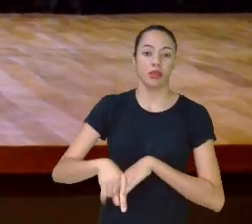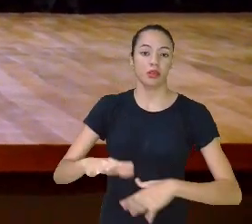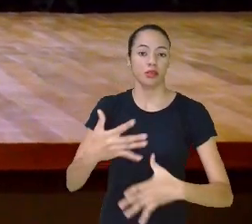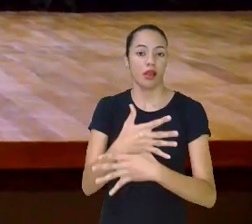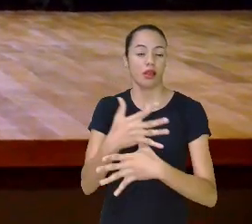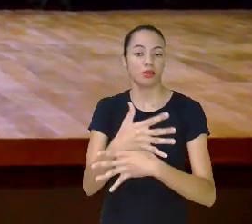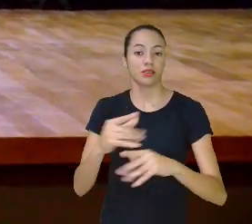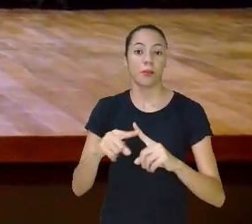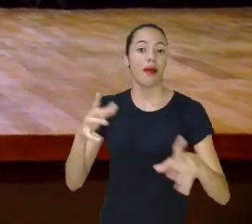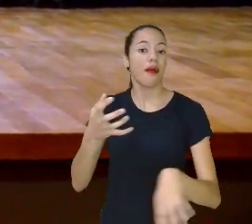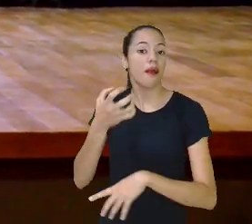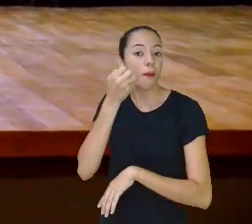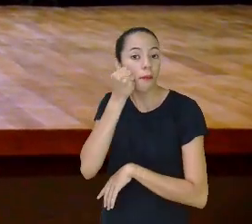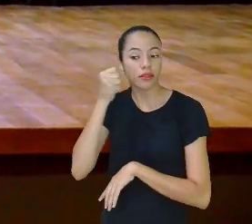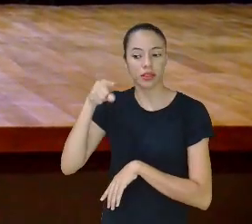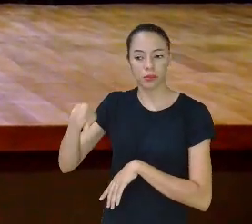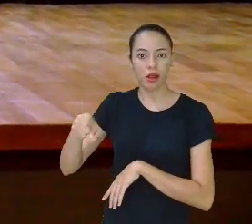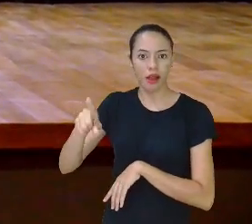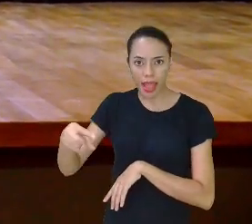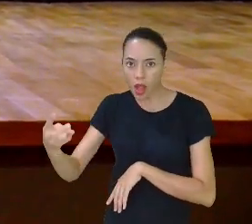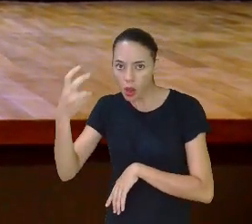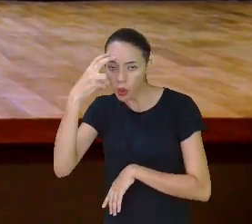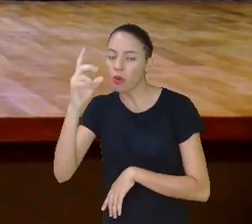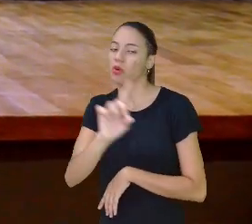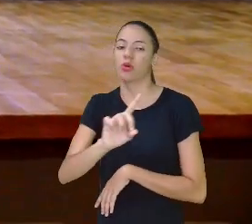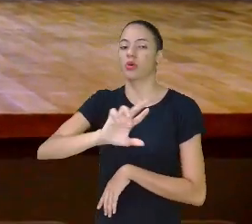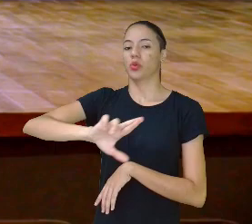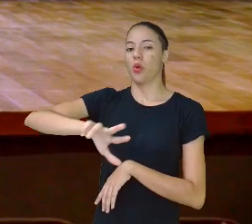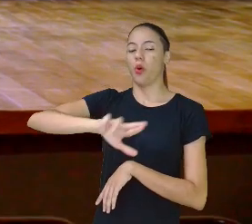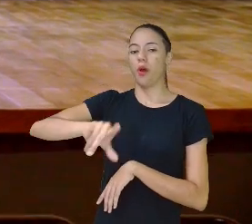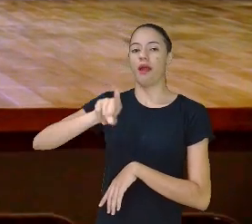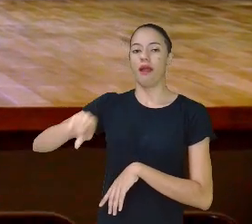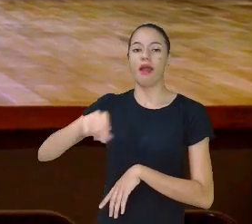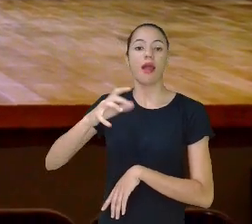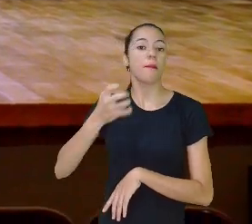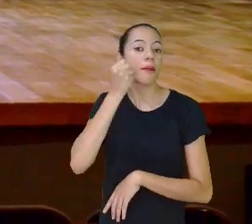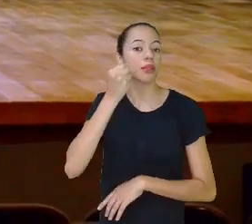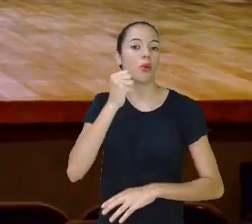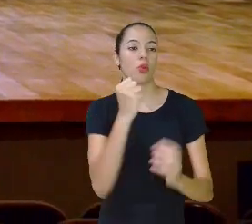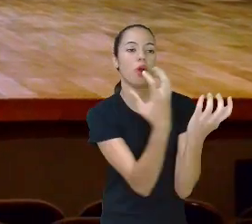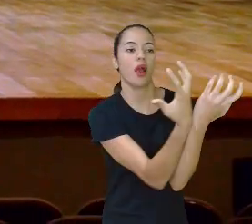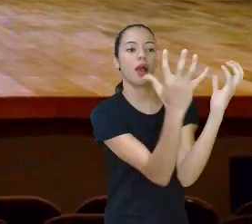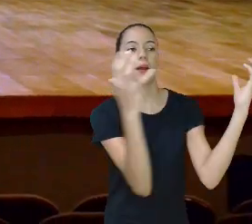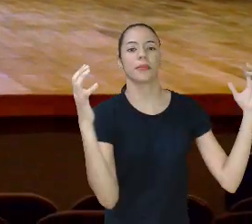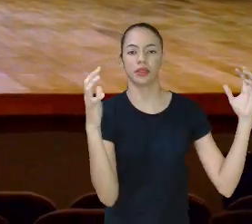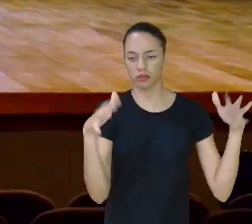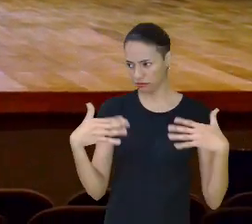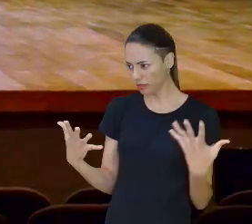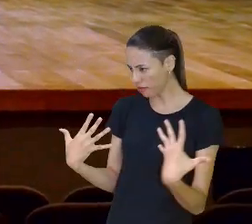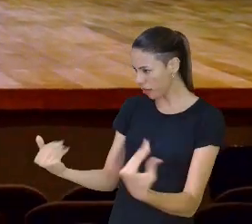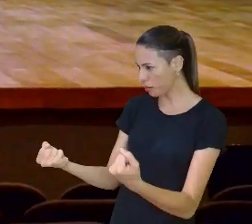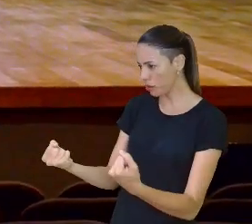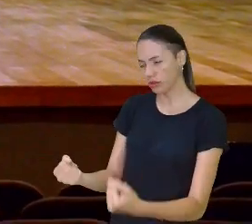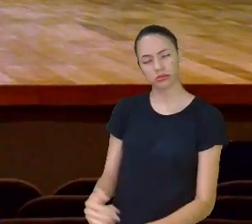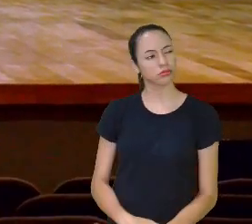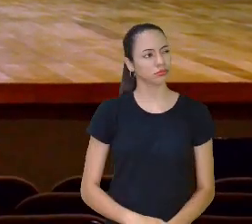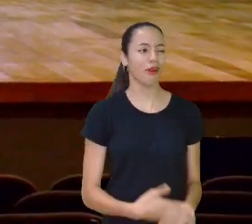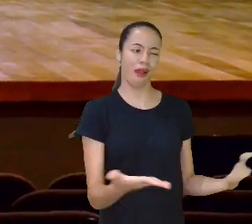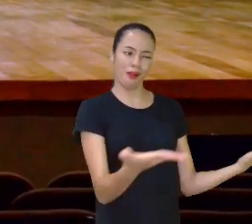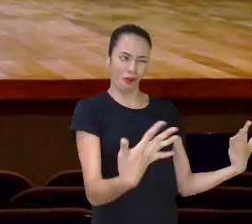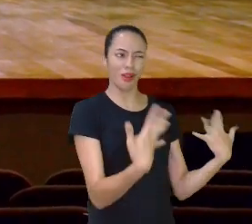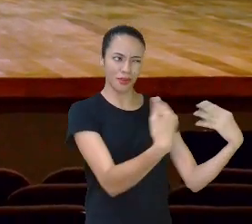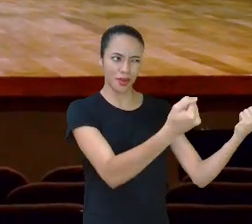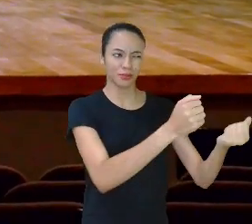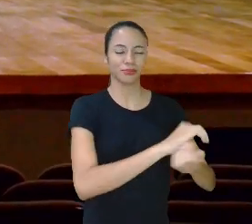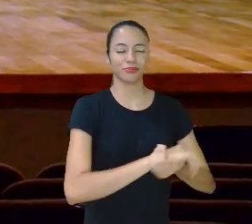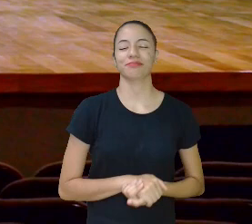esse patrimônio não é cultural, é um patrimônio ambiental. E aí, Yolanda, vamos nessa? Oxe, só se for agora, vamos